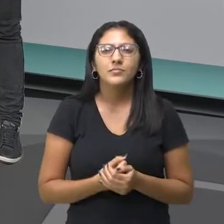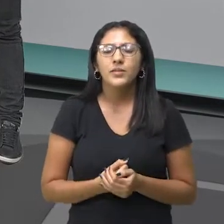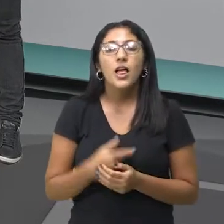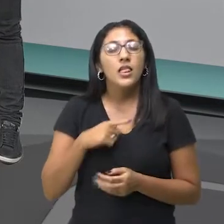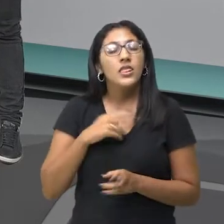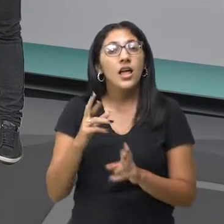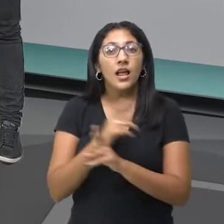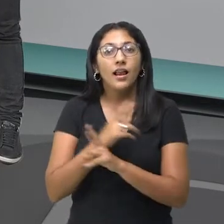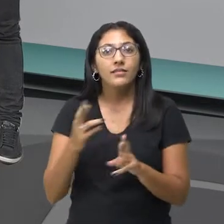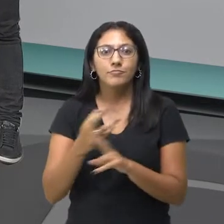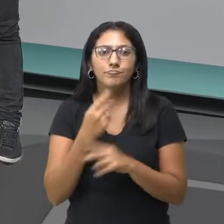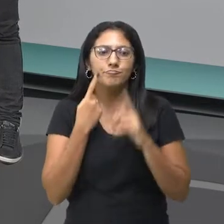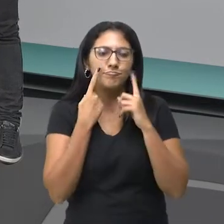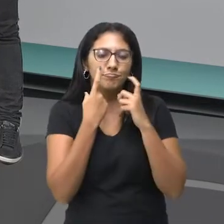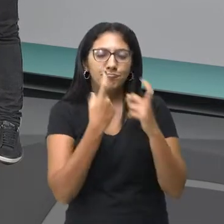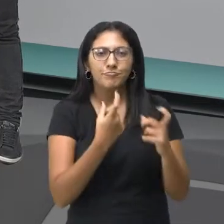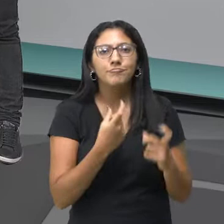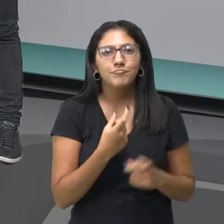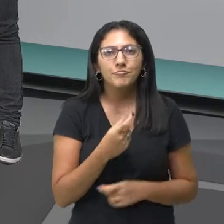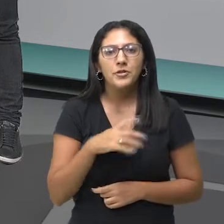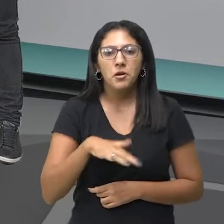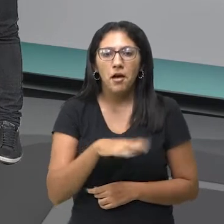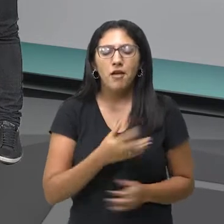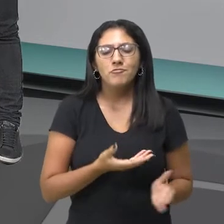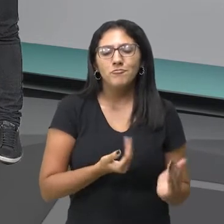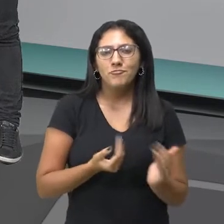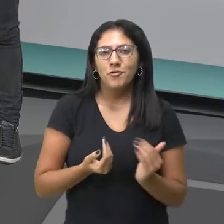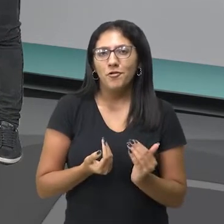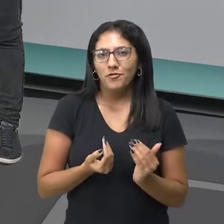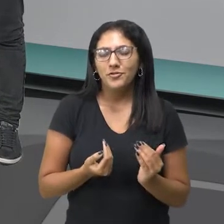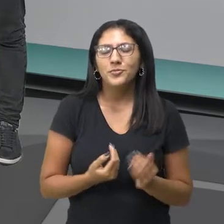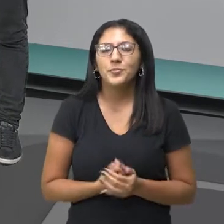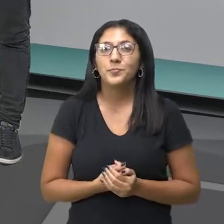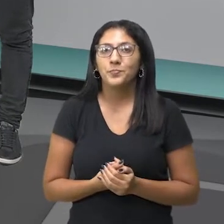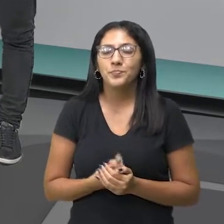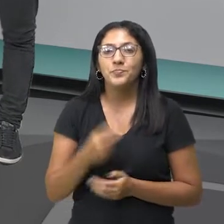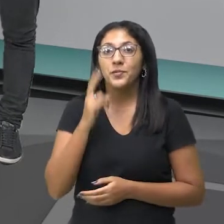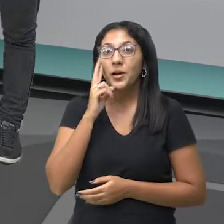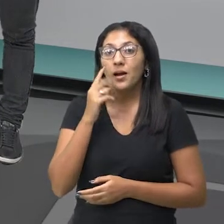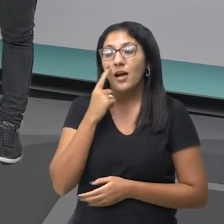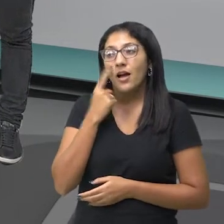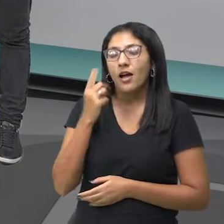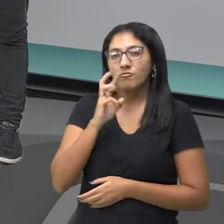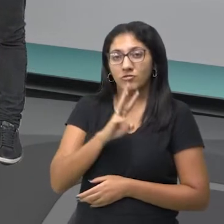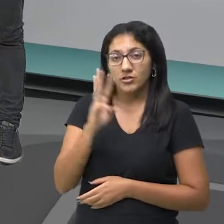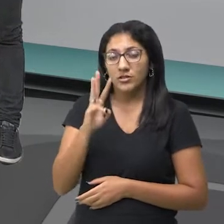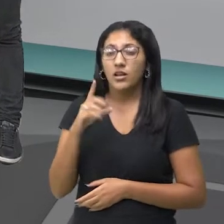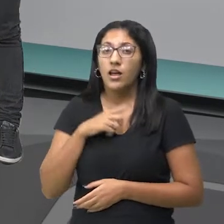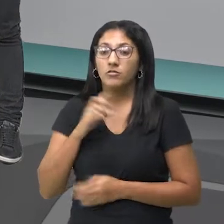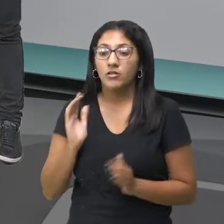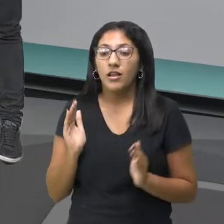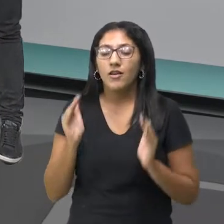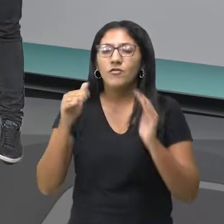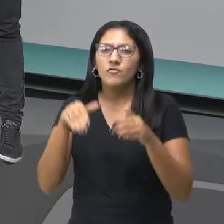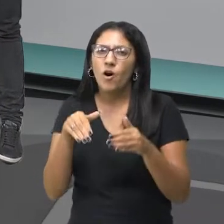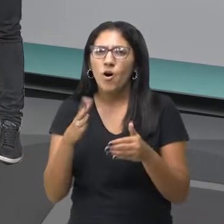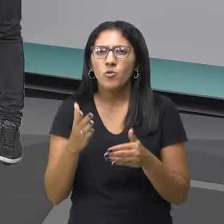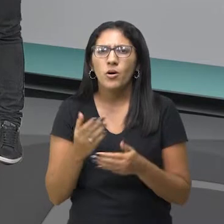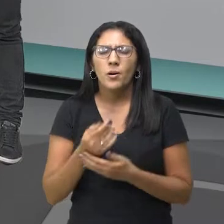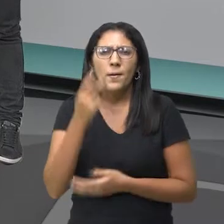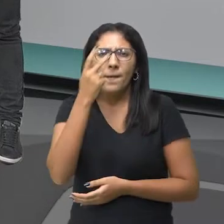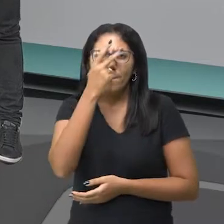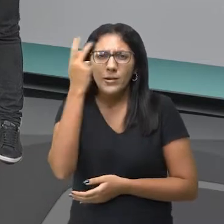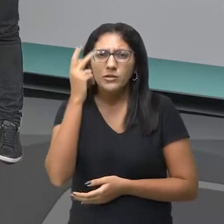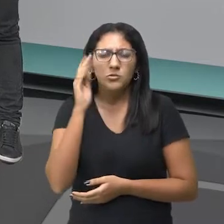são bem atrativas e chamativas para jovens. Lembrem que essa revista, ou seja, esse texto é direcionado a um público